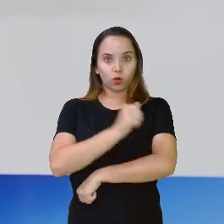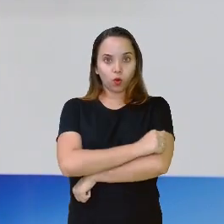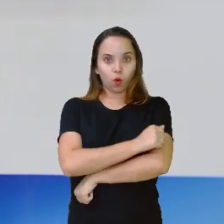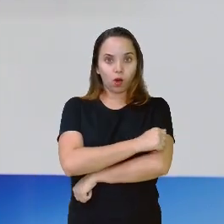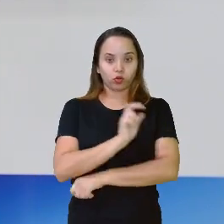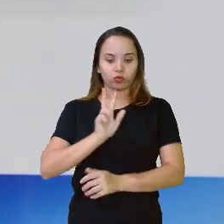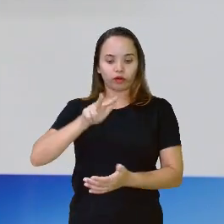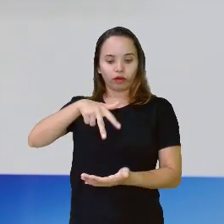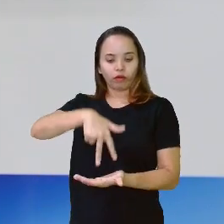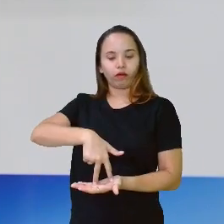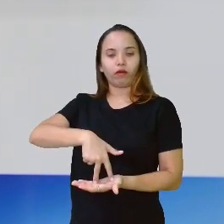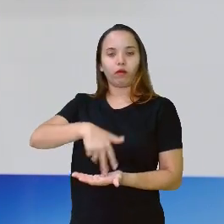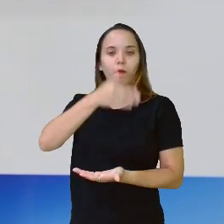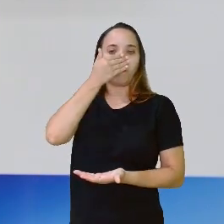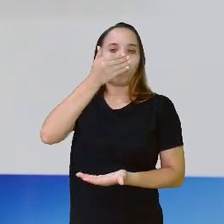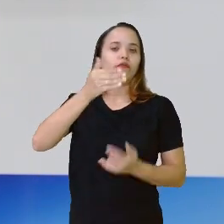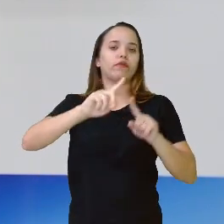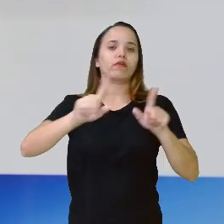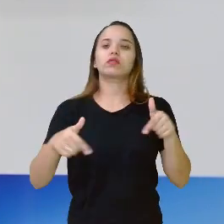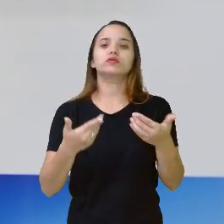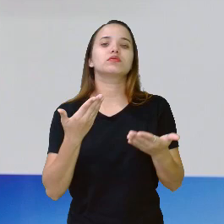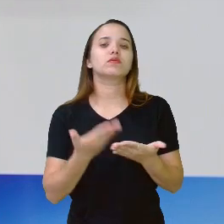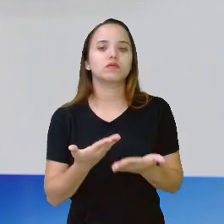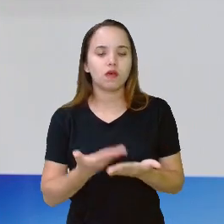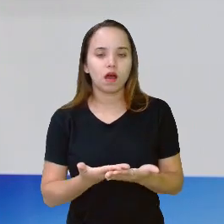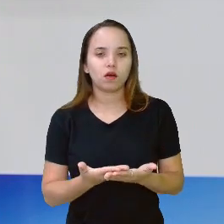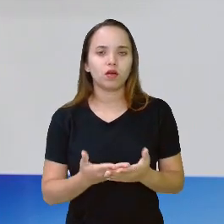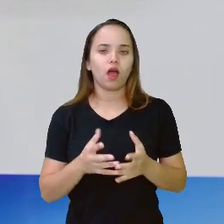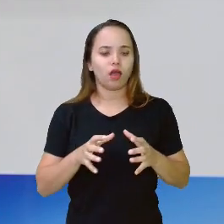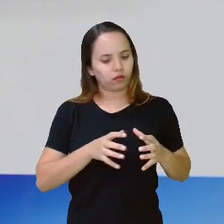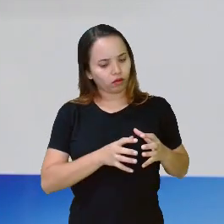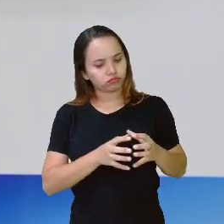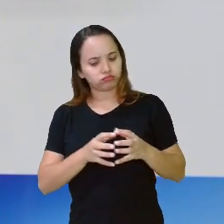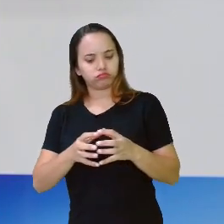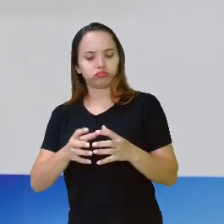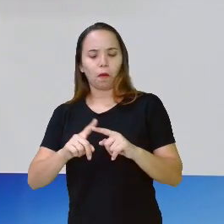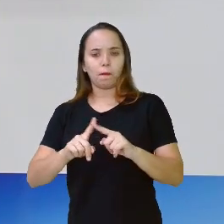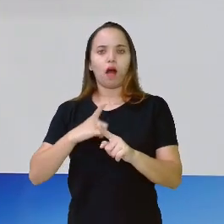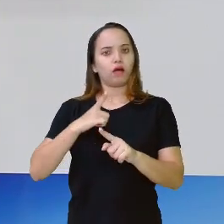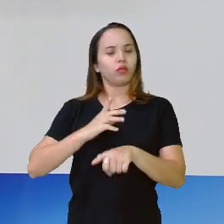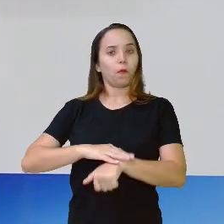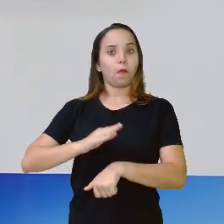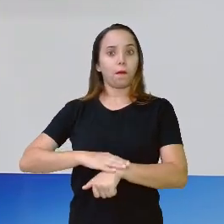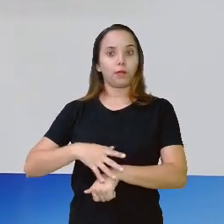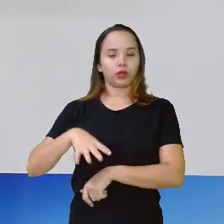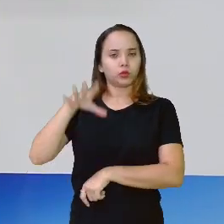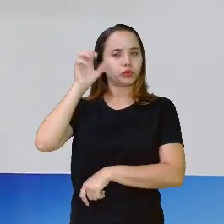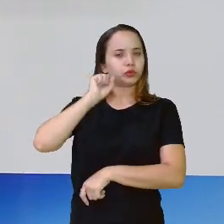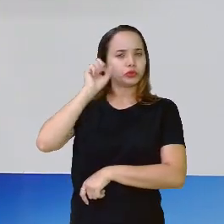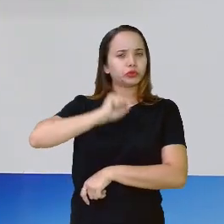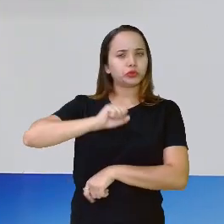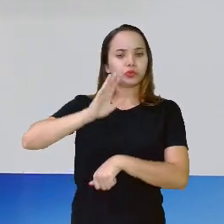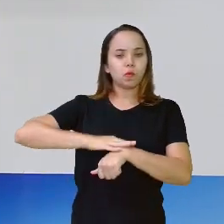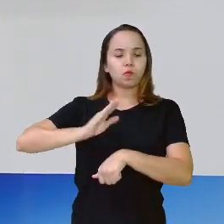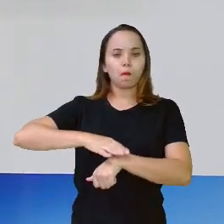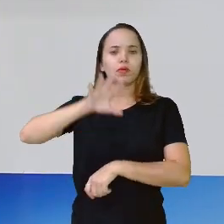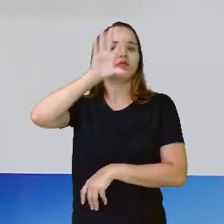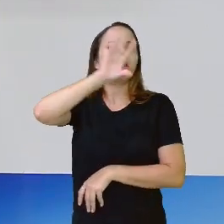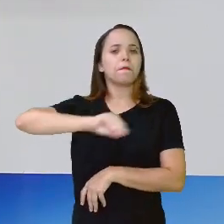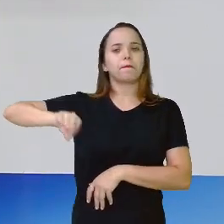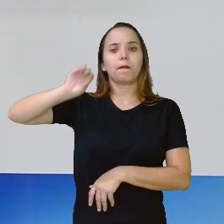vai com a equipe dele, mas vai ter um momento de fala, de escuta, de apresentação. E essa apresentação é de